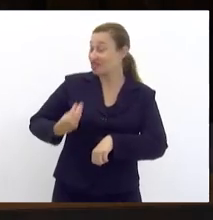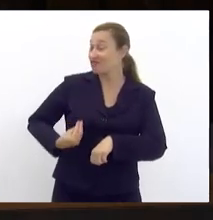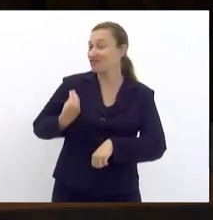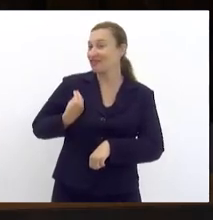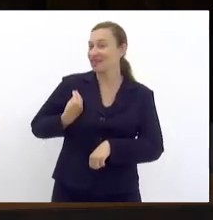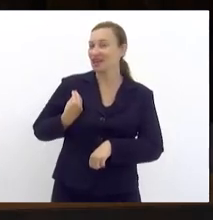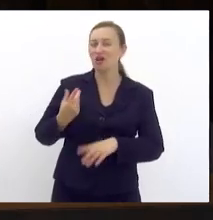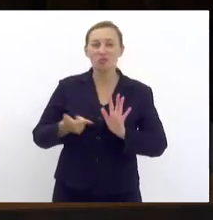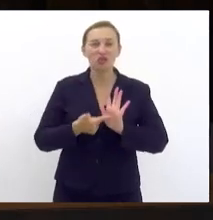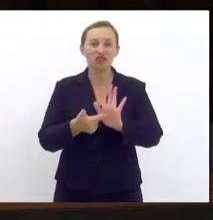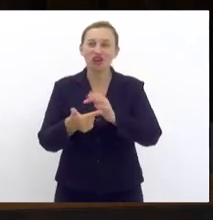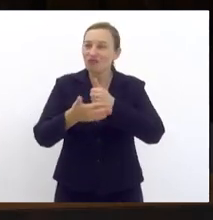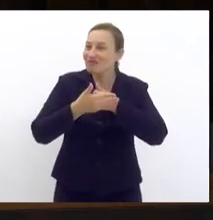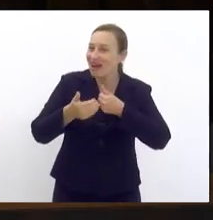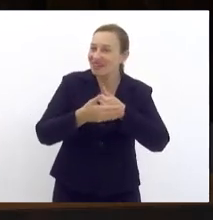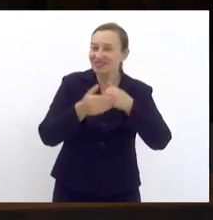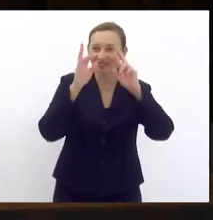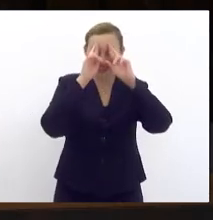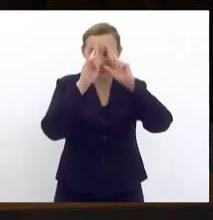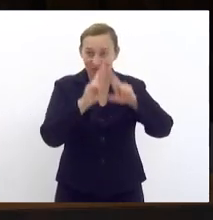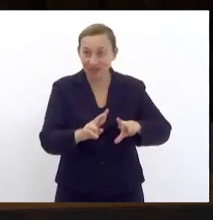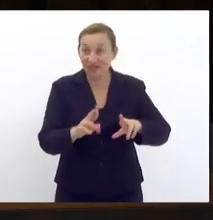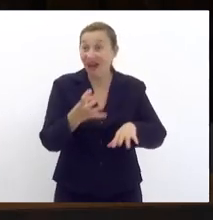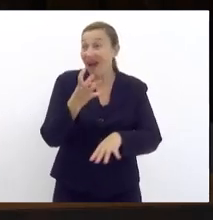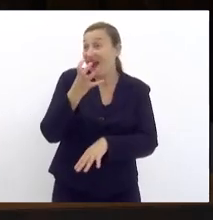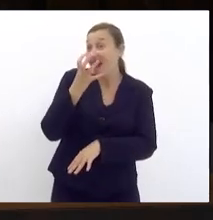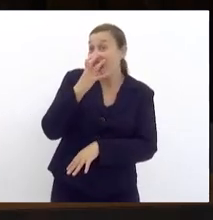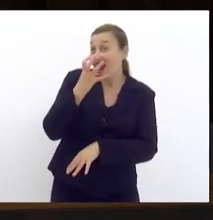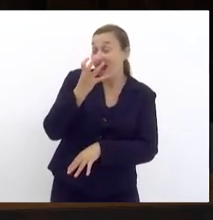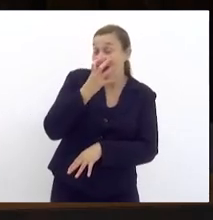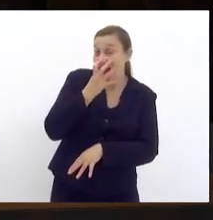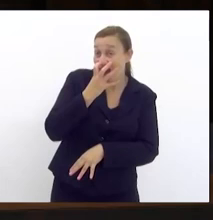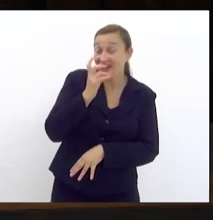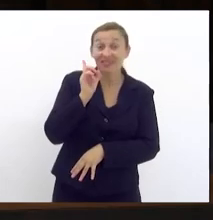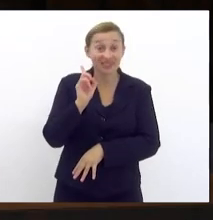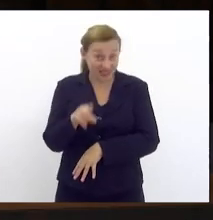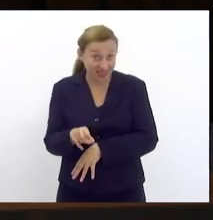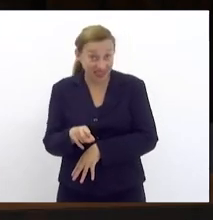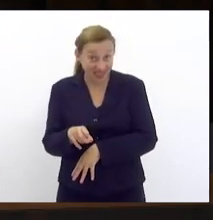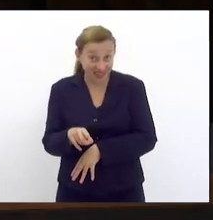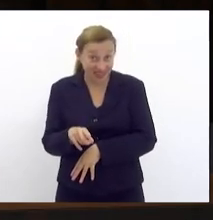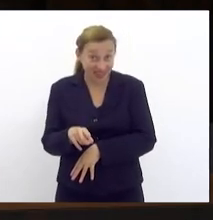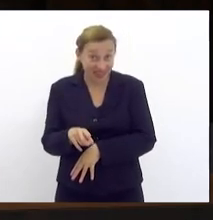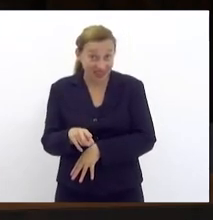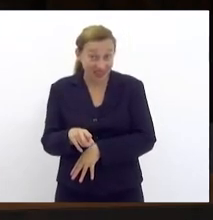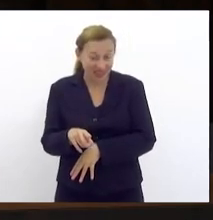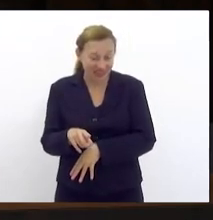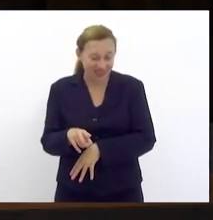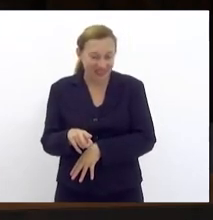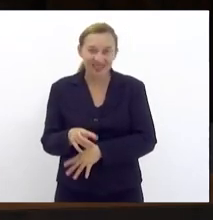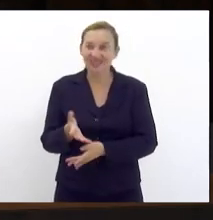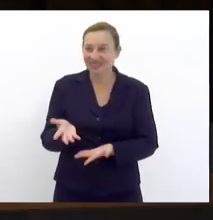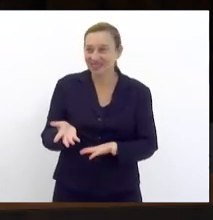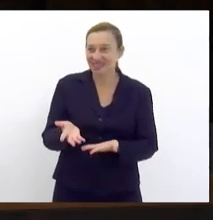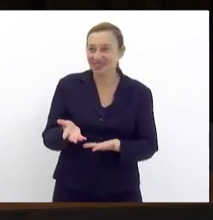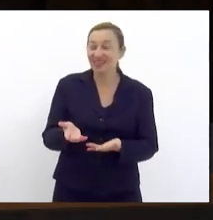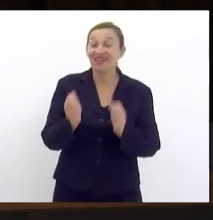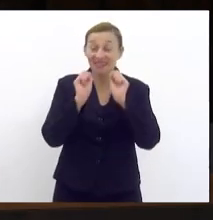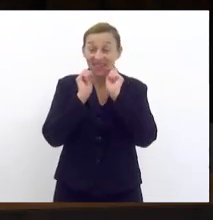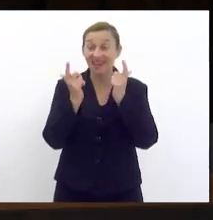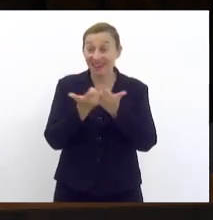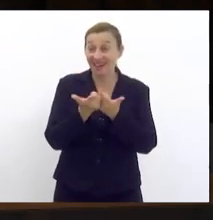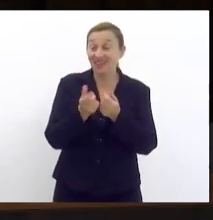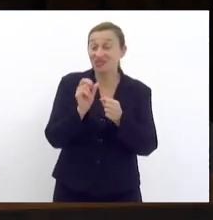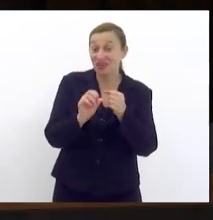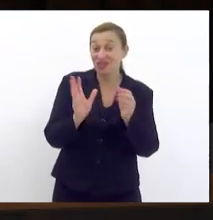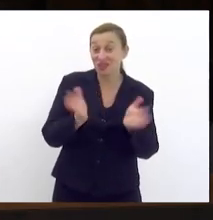o nosso respeito, a nossa admiração, né? E é isso que a Assembleia Legislativa